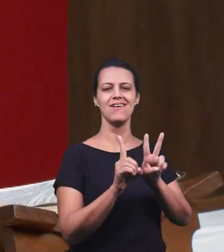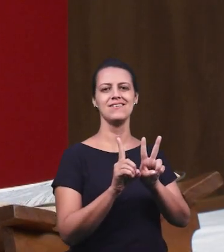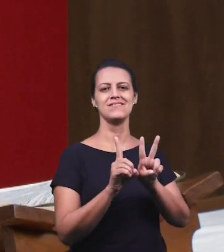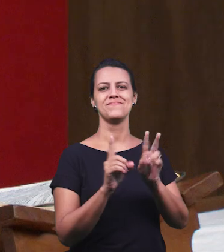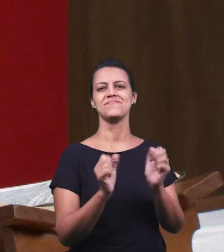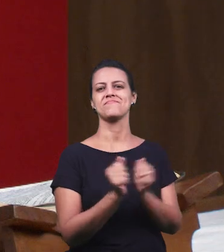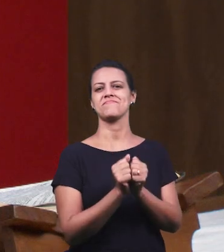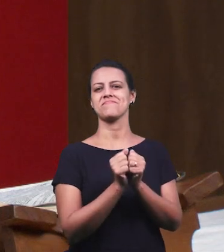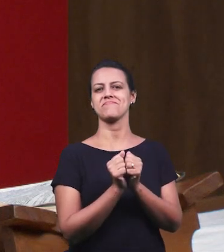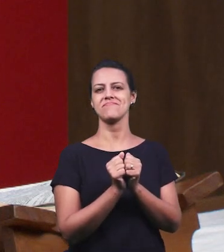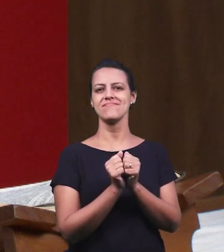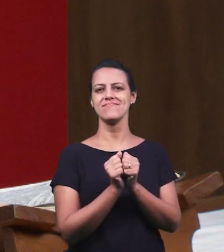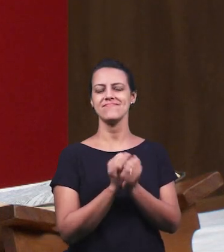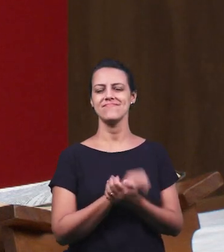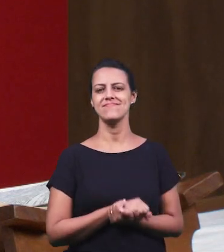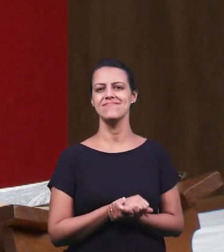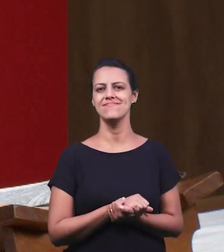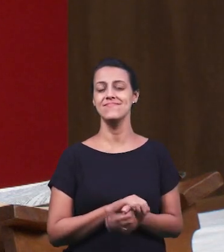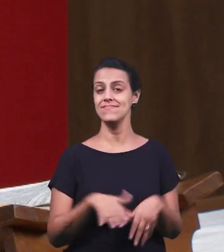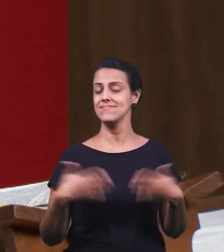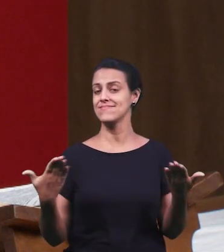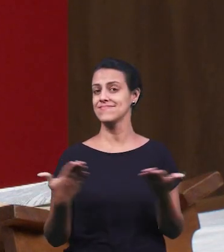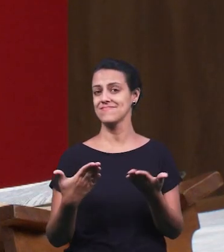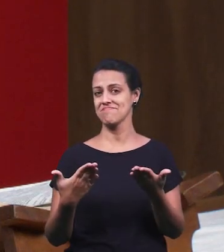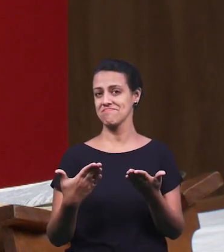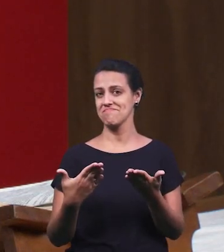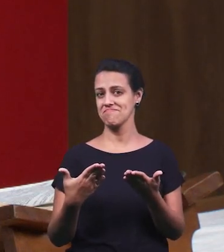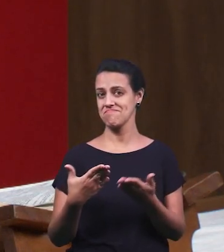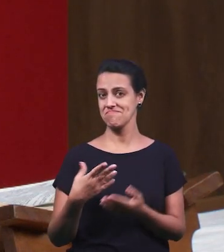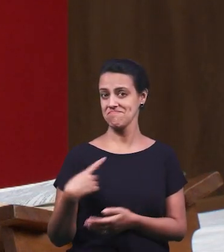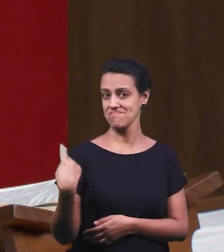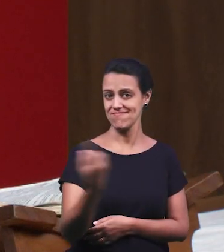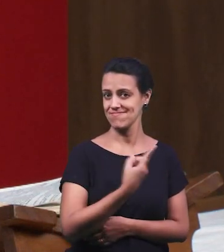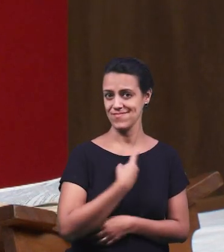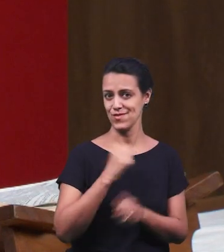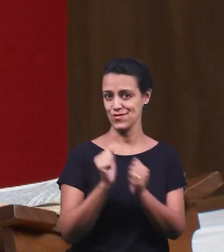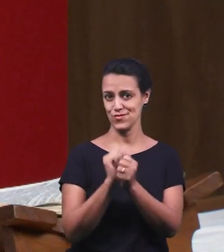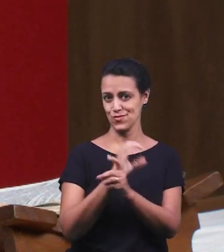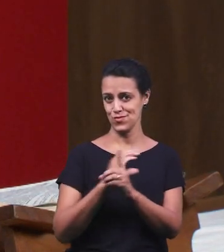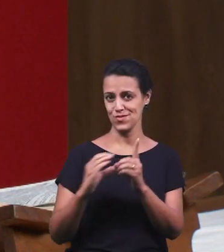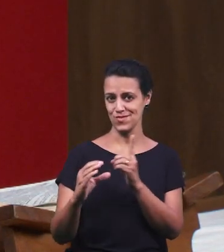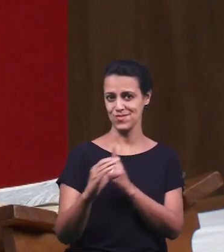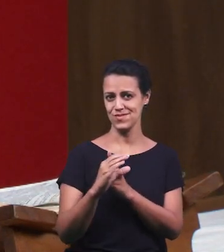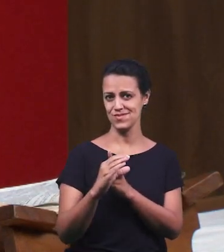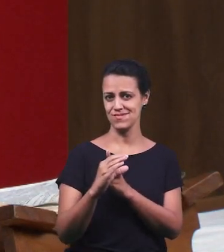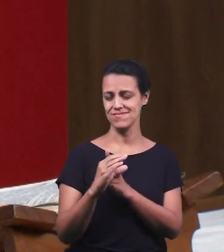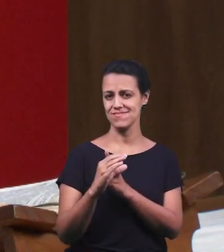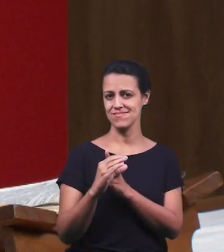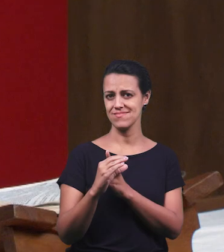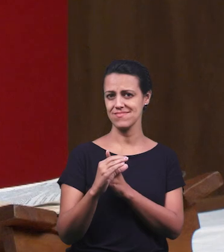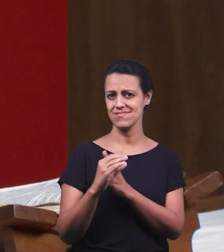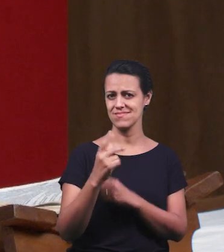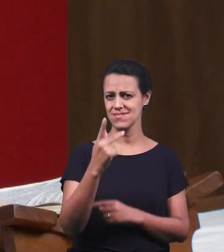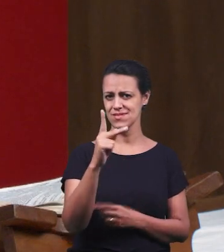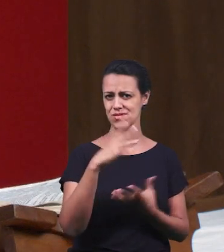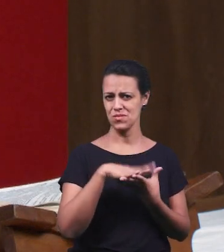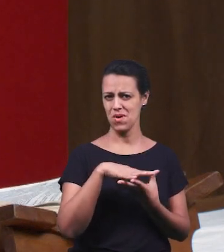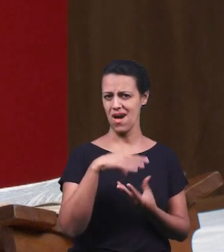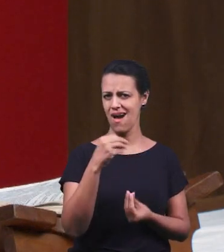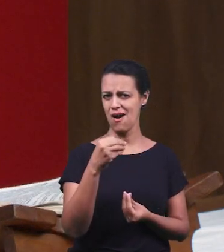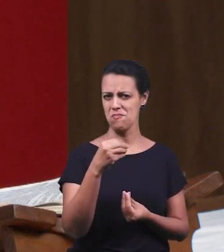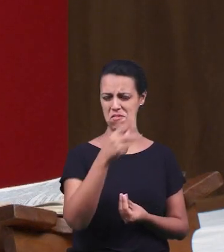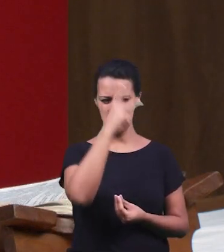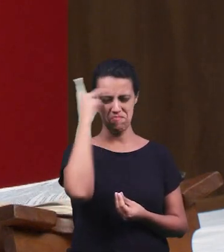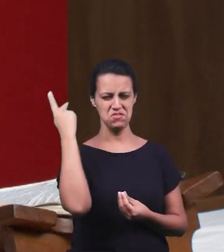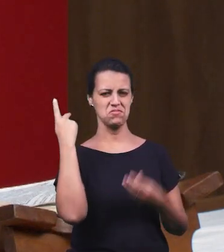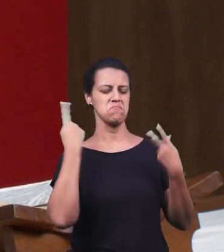culto conosco, não entregue a sua alma a um grande pregador, não entregue